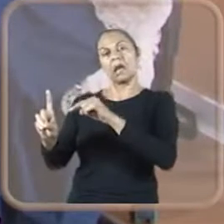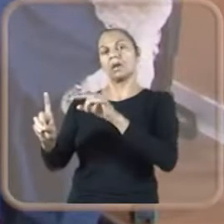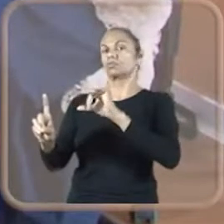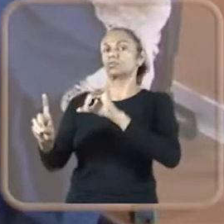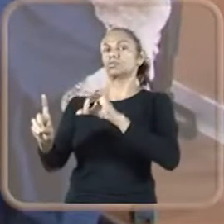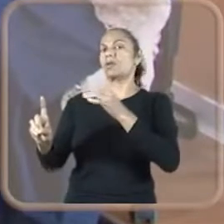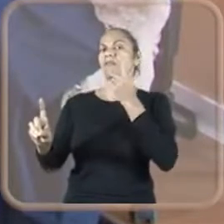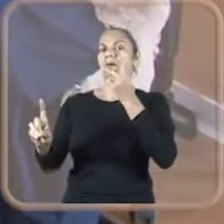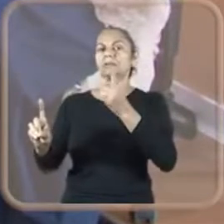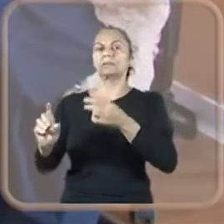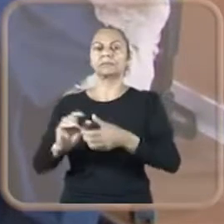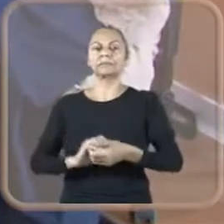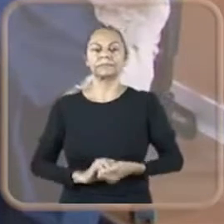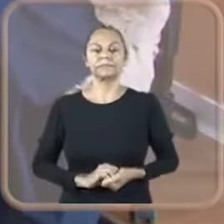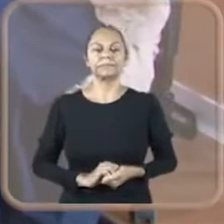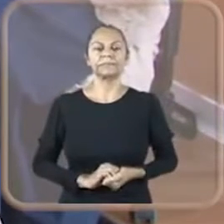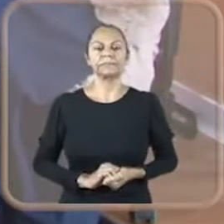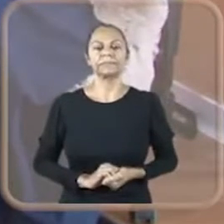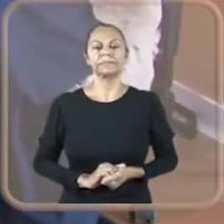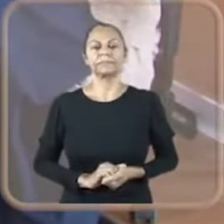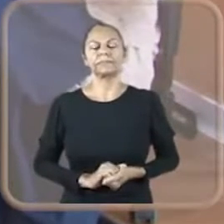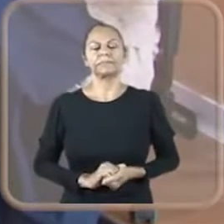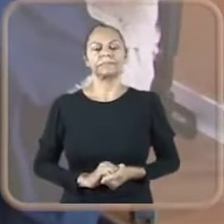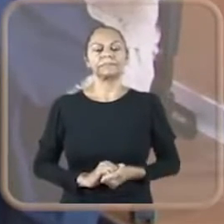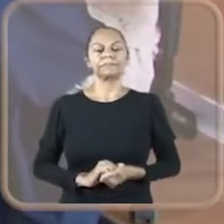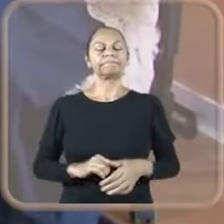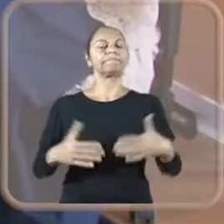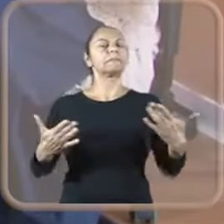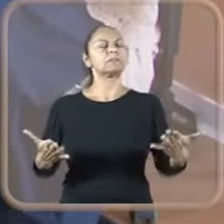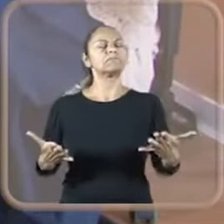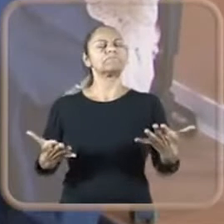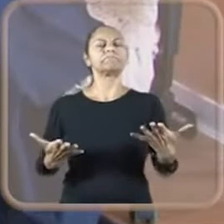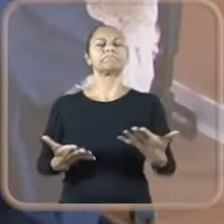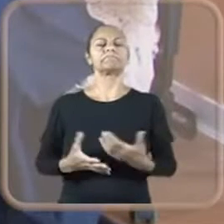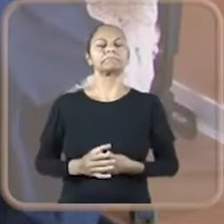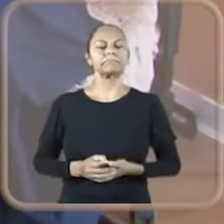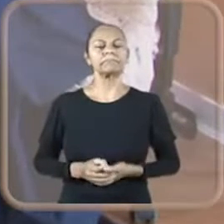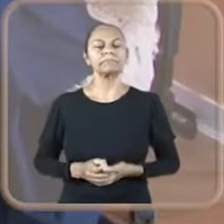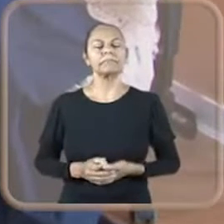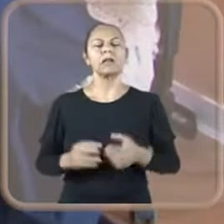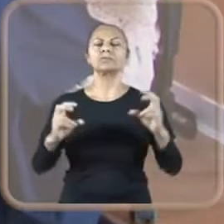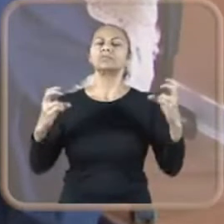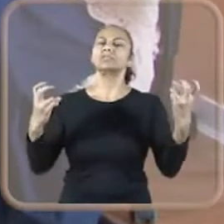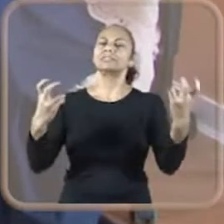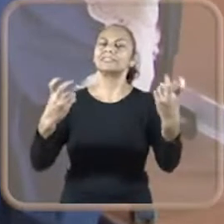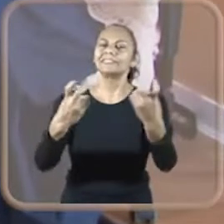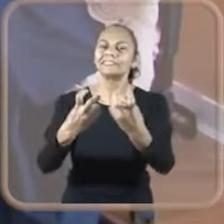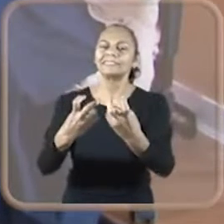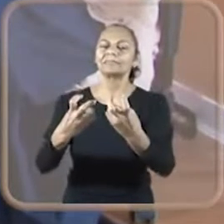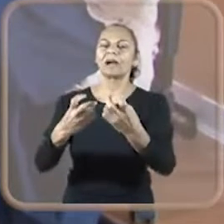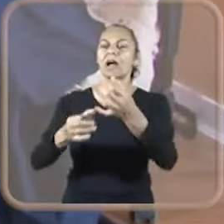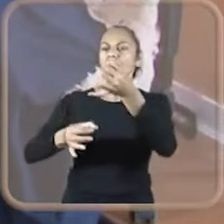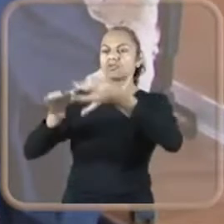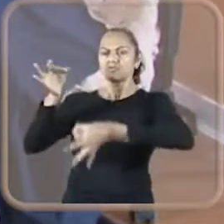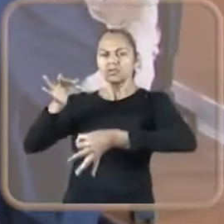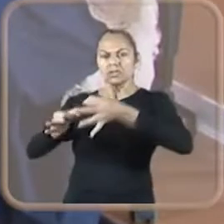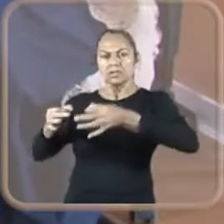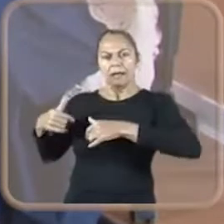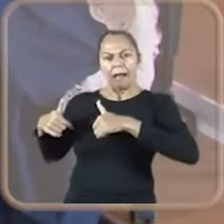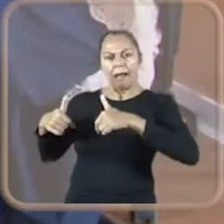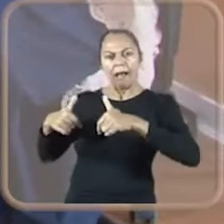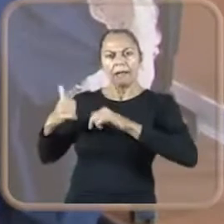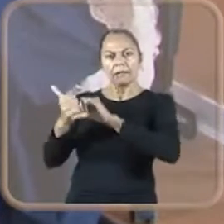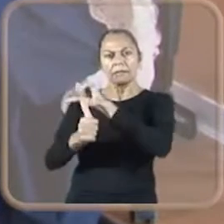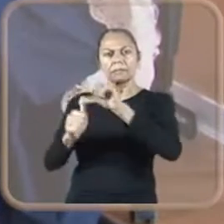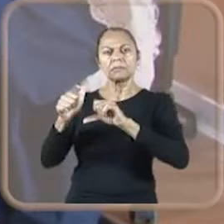agressor. Entendi. E para deixar bem claro, doutora Patrícia, pode até me corrigir, JR também, os círculos de paz e a